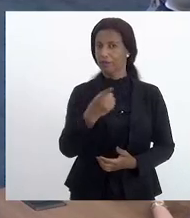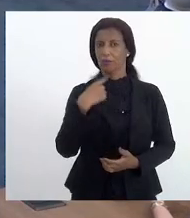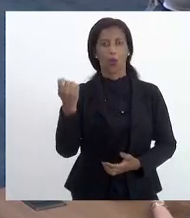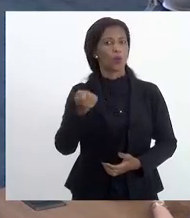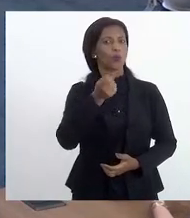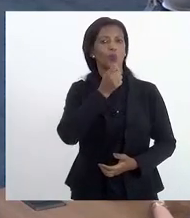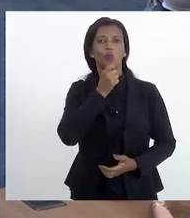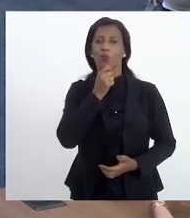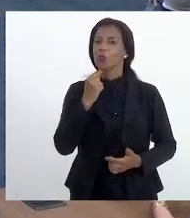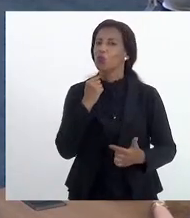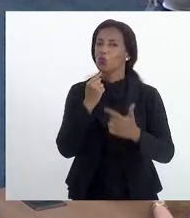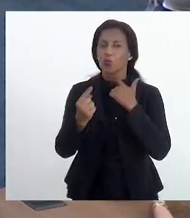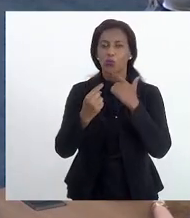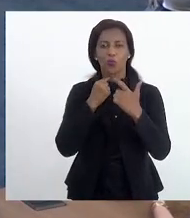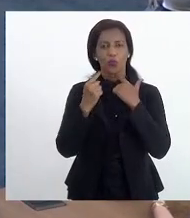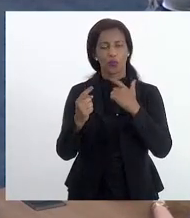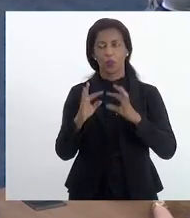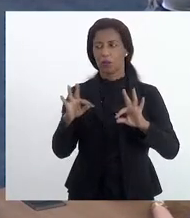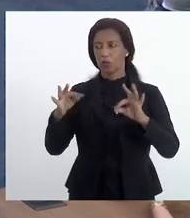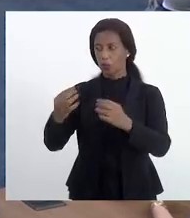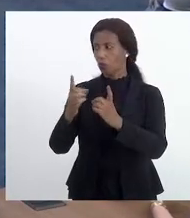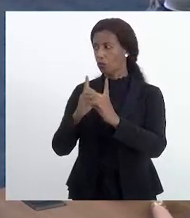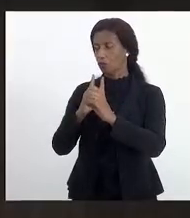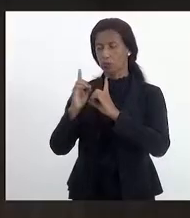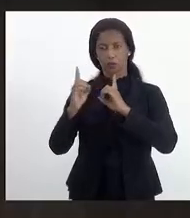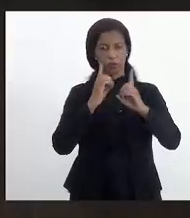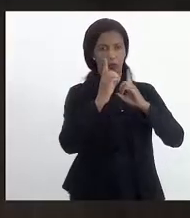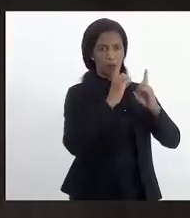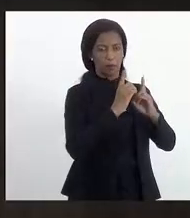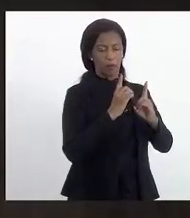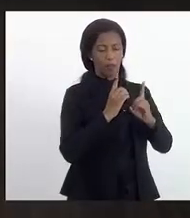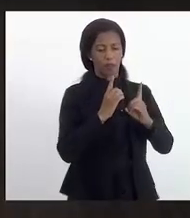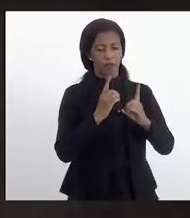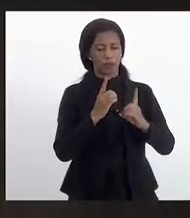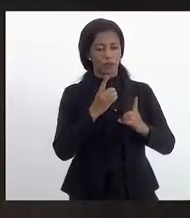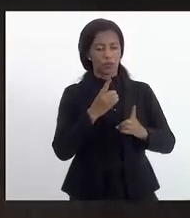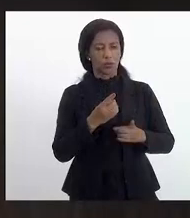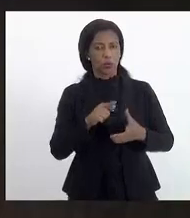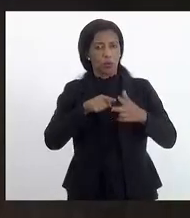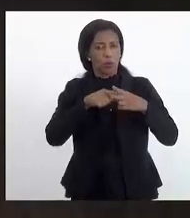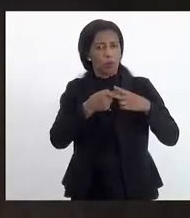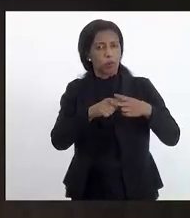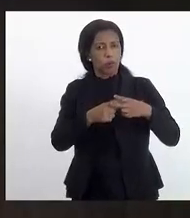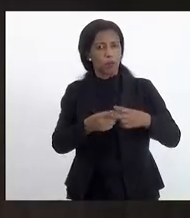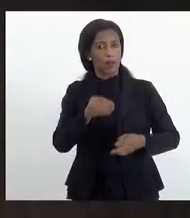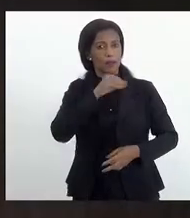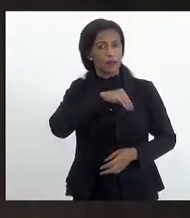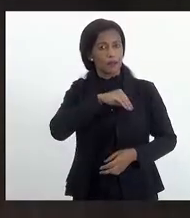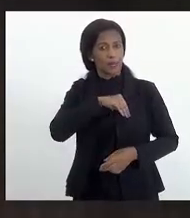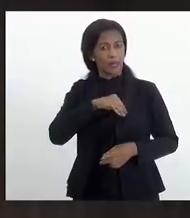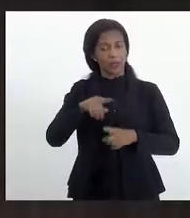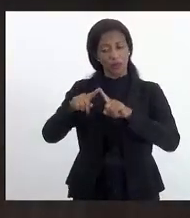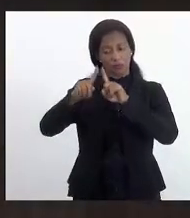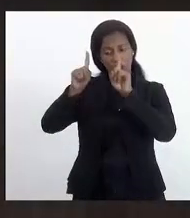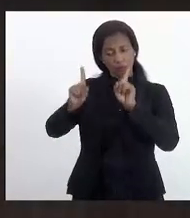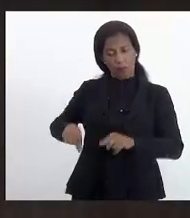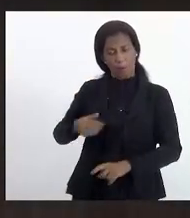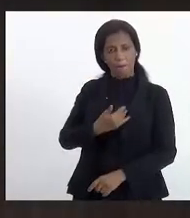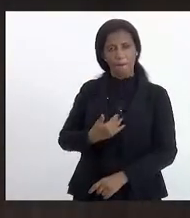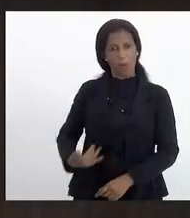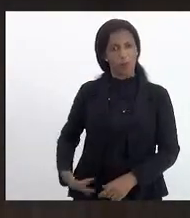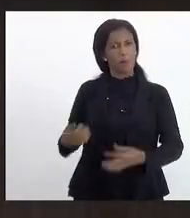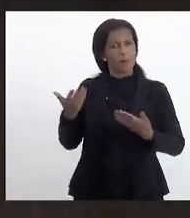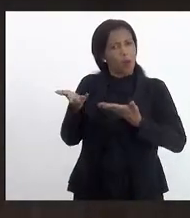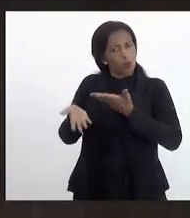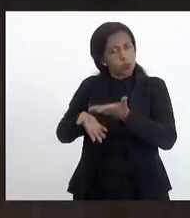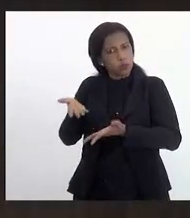quanto todo o debate sobre a reposição de perdas salariais dos servidores e das servidoras públicas, ele merece uma